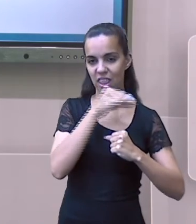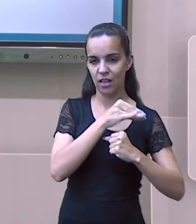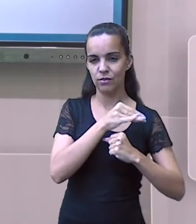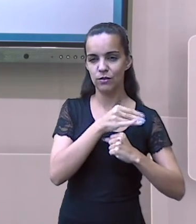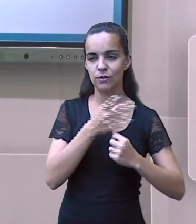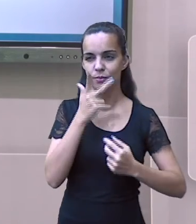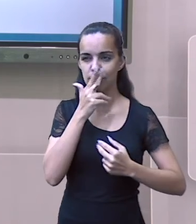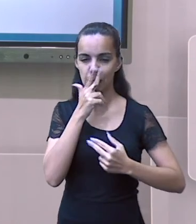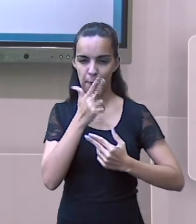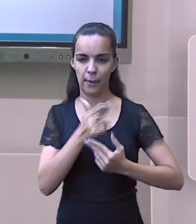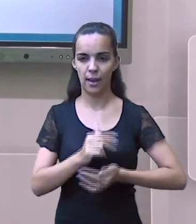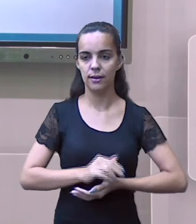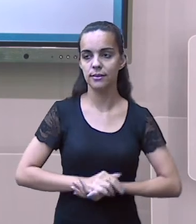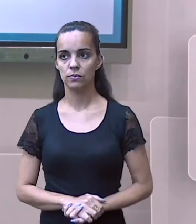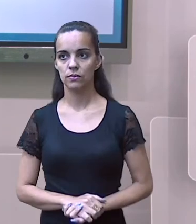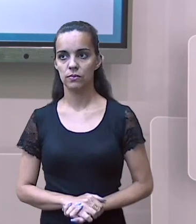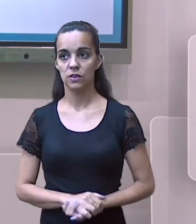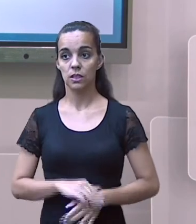completamente.